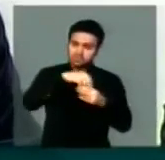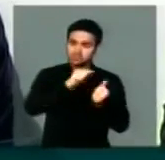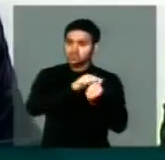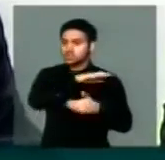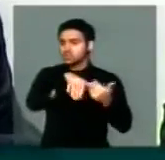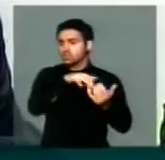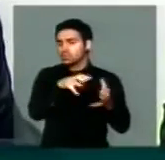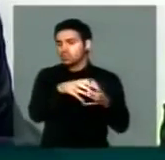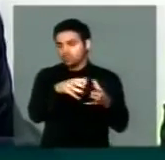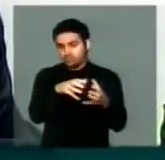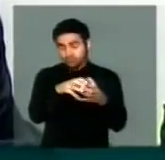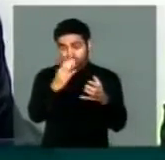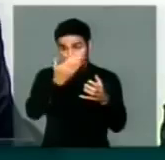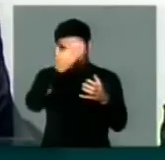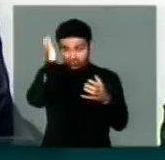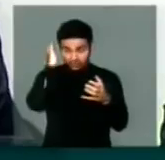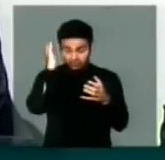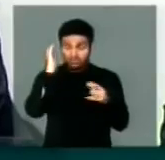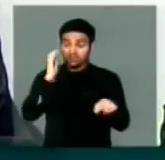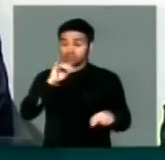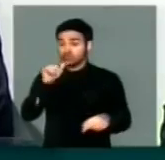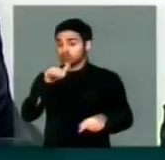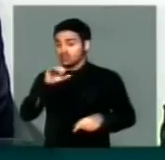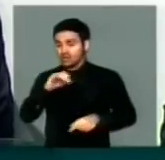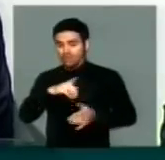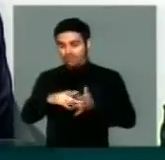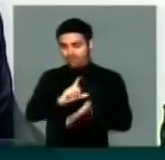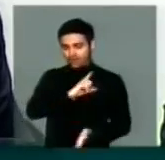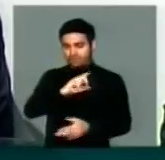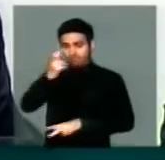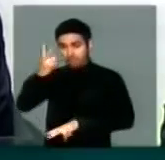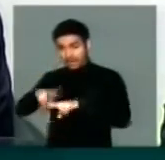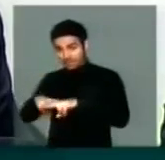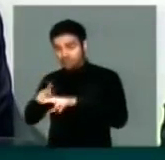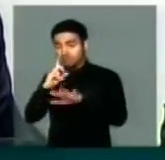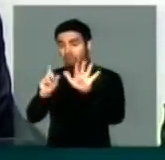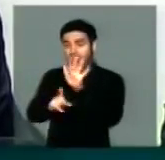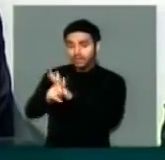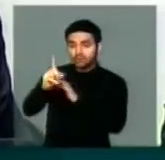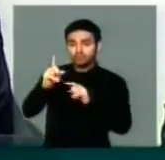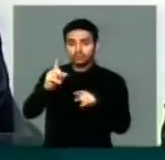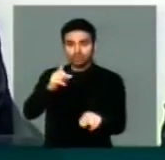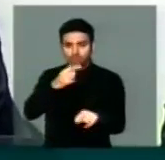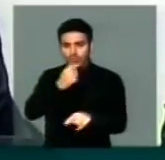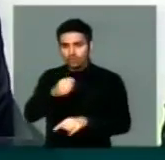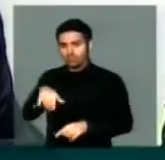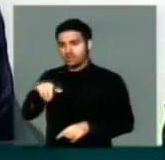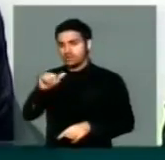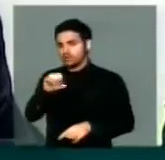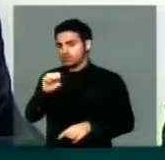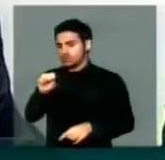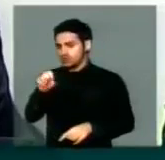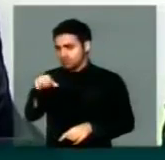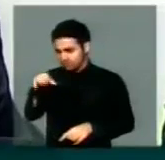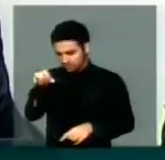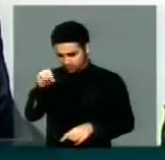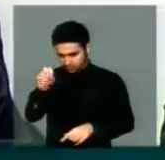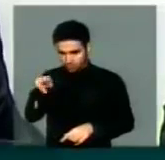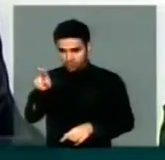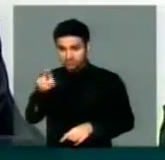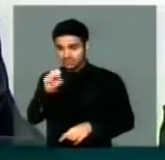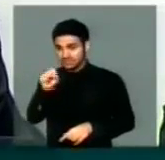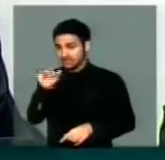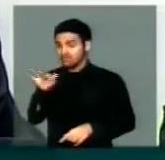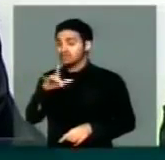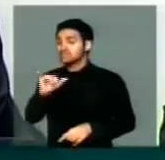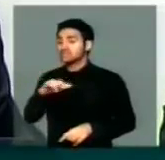Que Jaime Careca, quando esteve preso, perguntou ao declarante nesse caso Youssef, que estava preso também, se houve algum